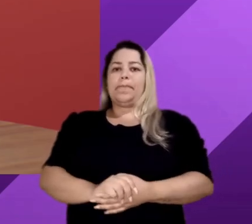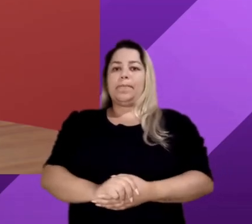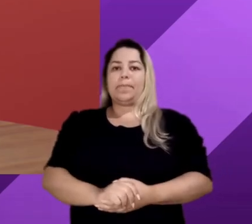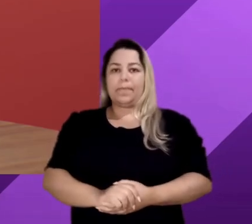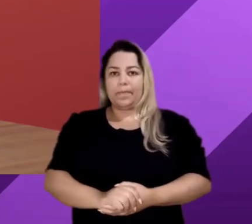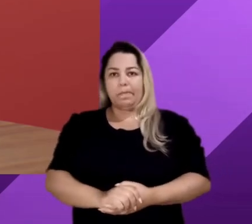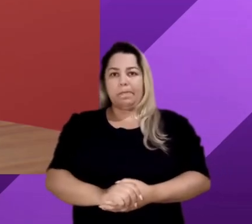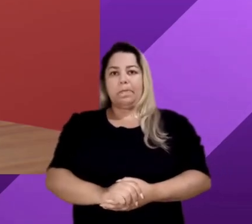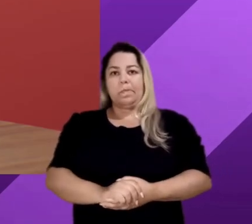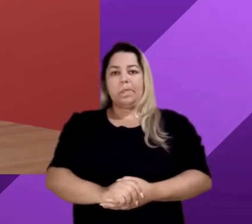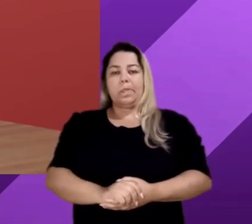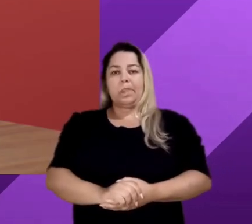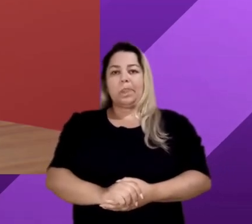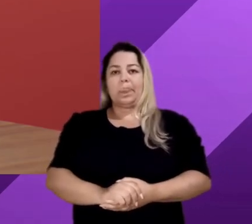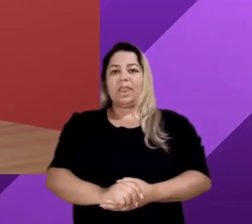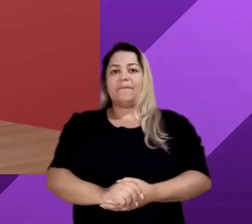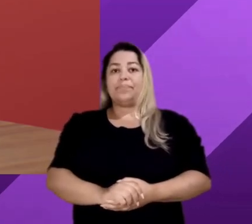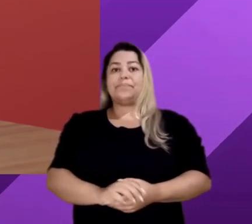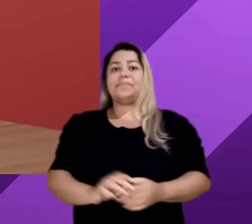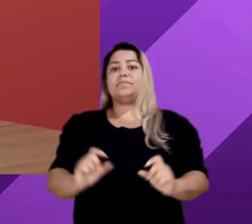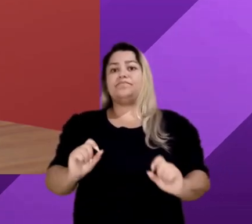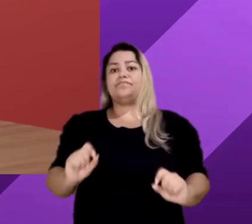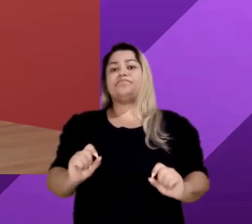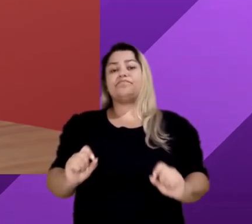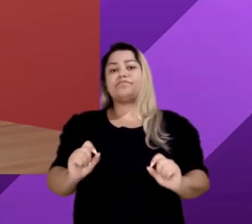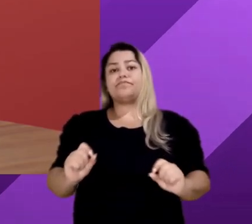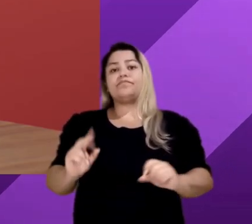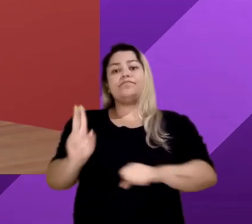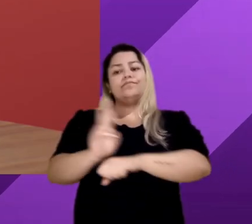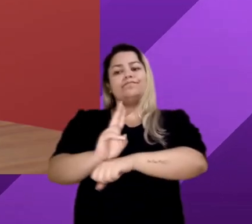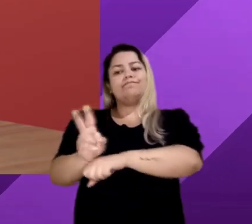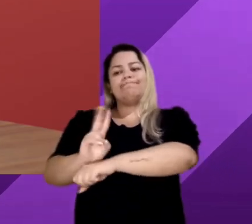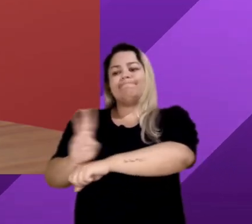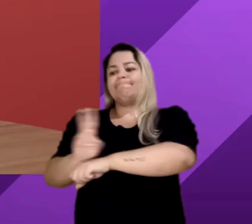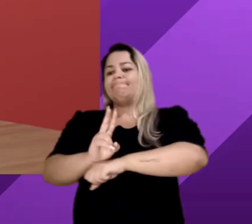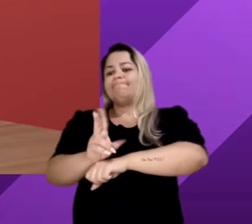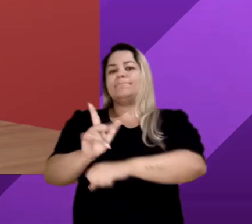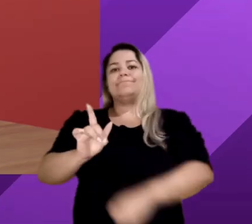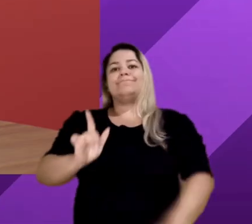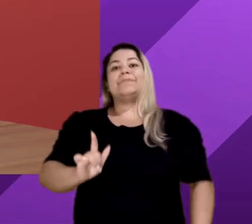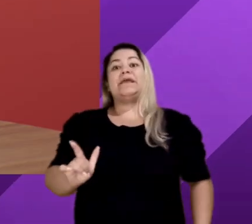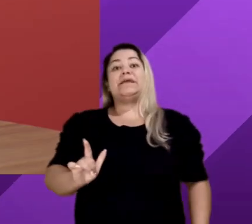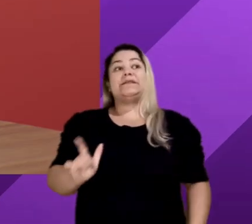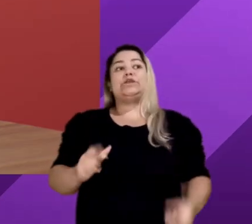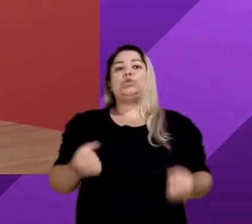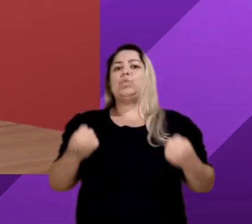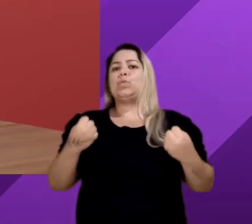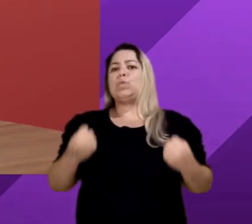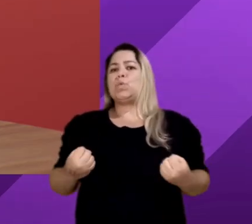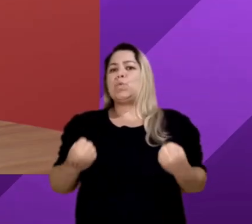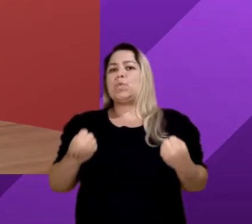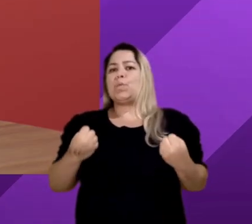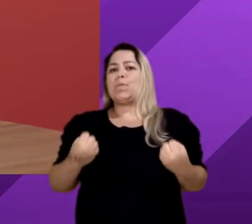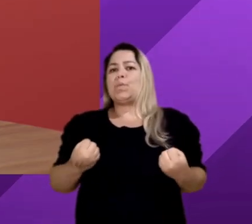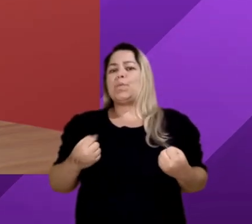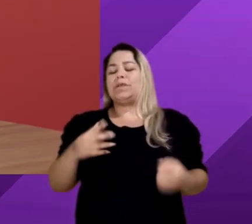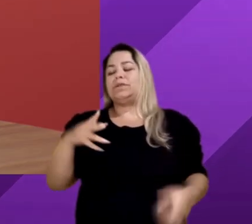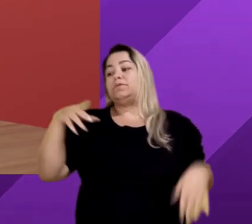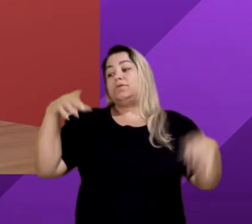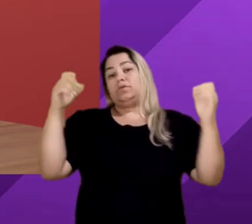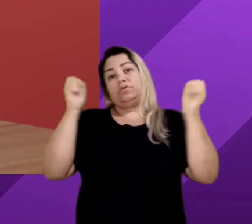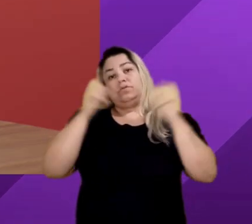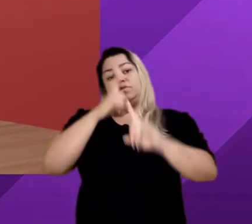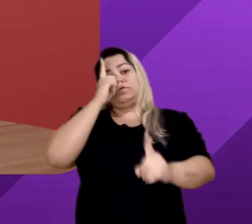sutil. Ele é muito velado, né? Tem uma carga mais difícil de